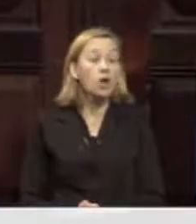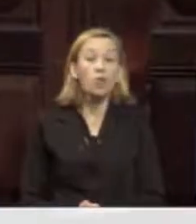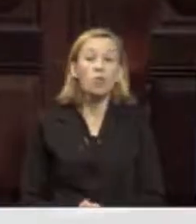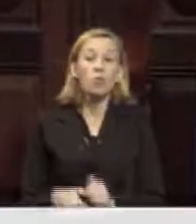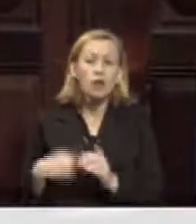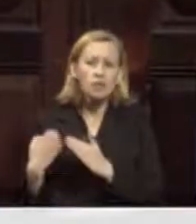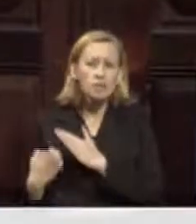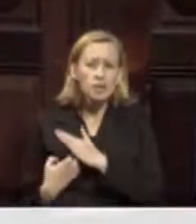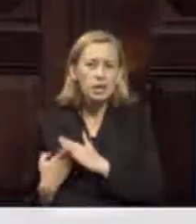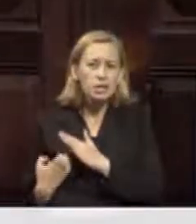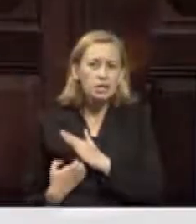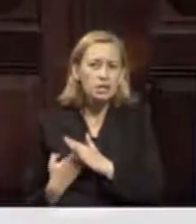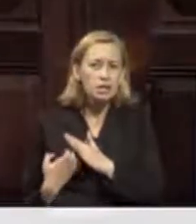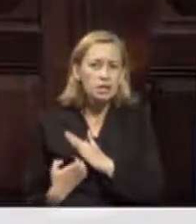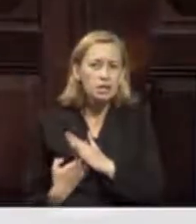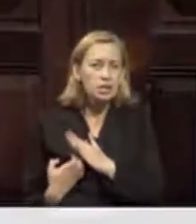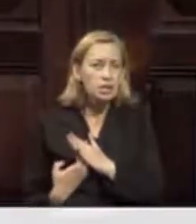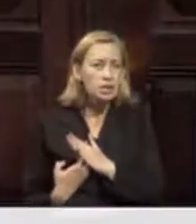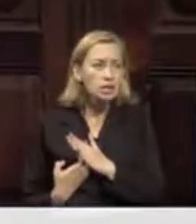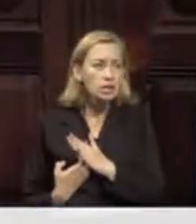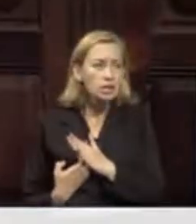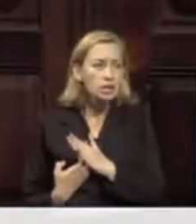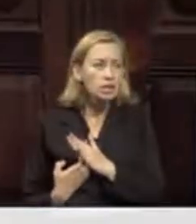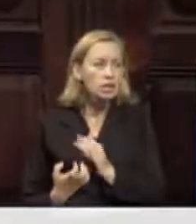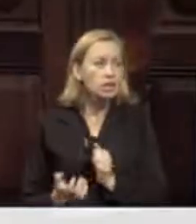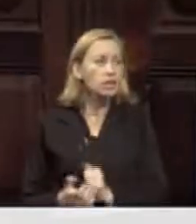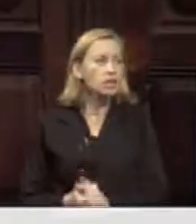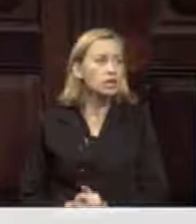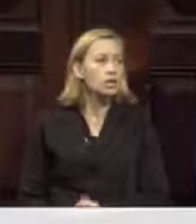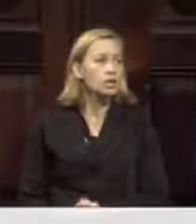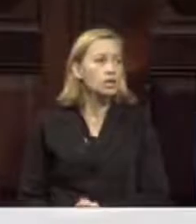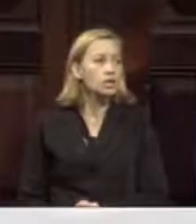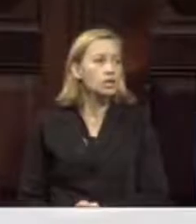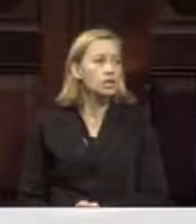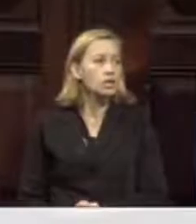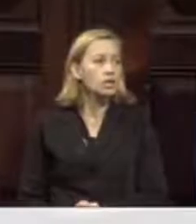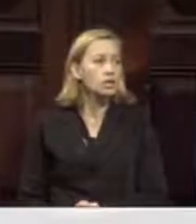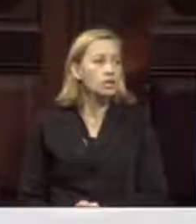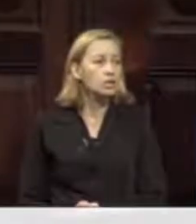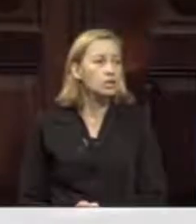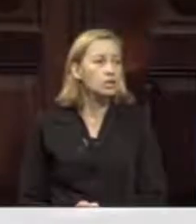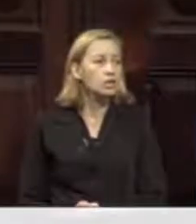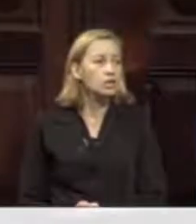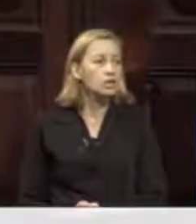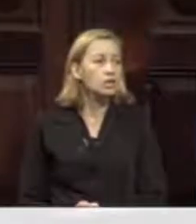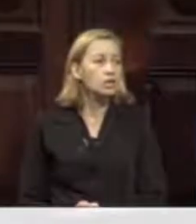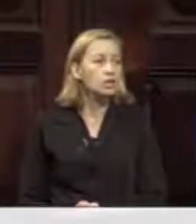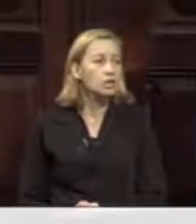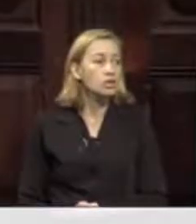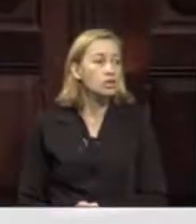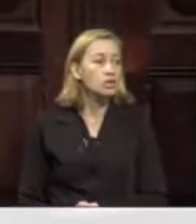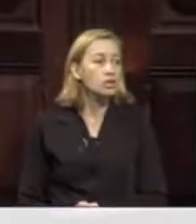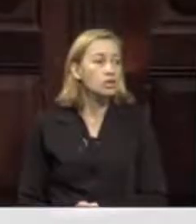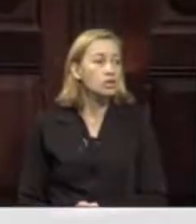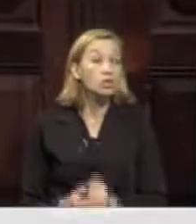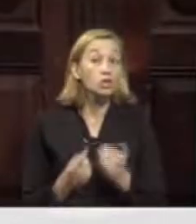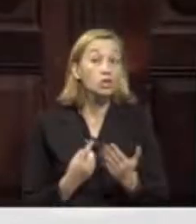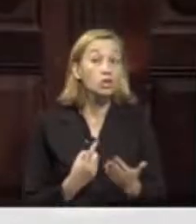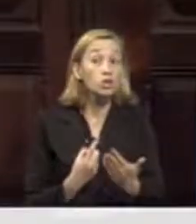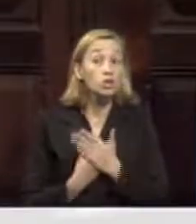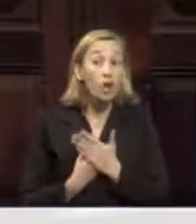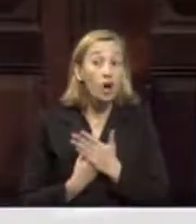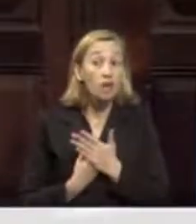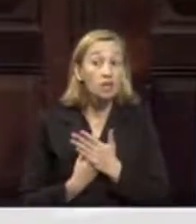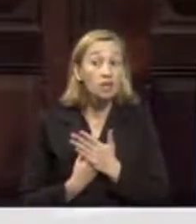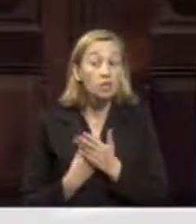agência, inclusive, que guarda independência em relação ao